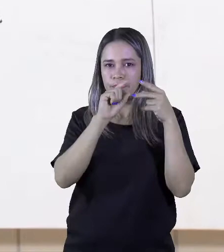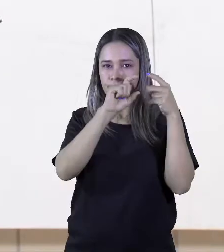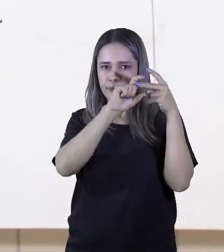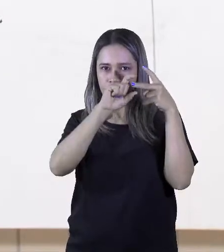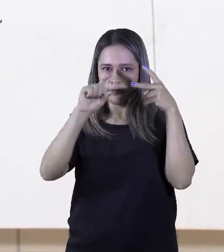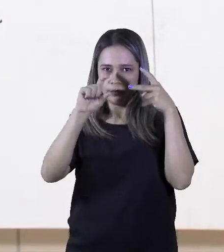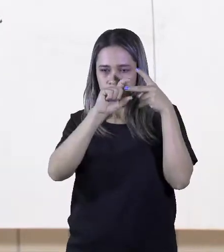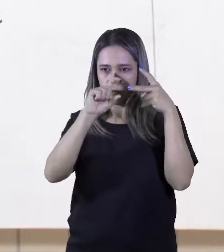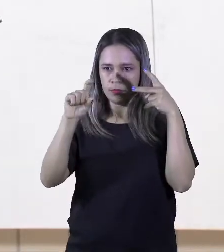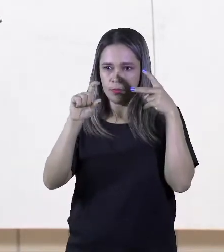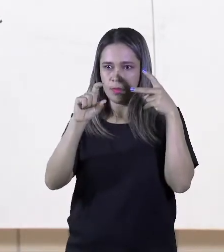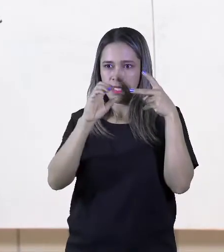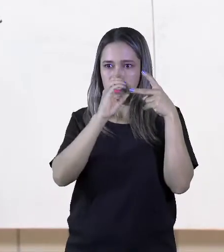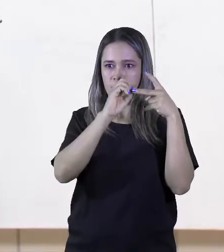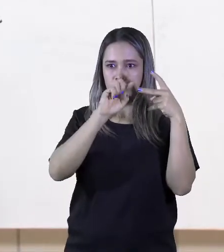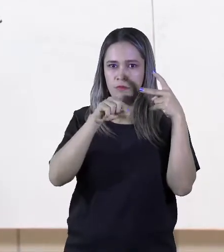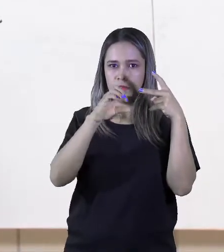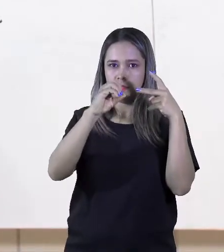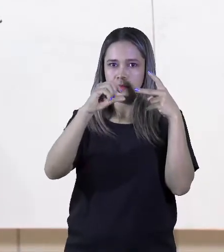0,7 centésimos,